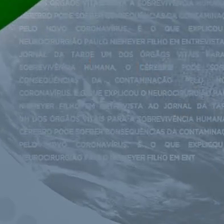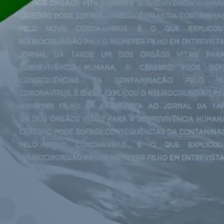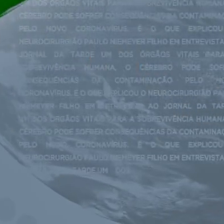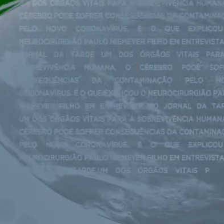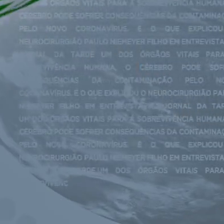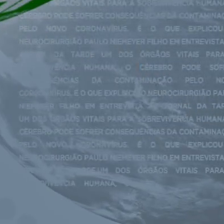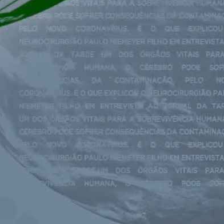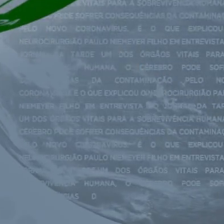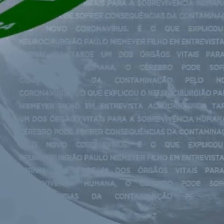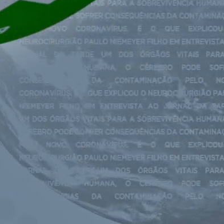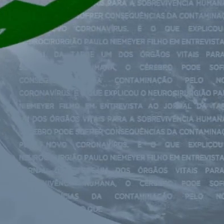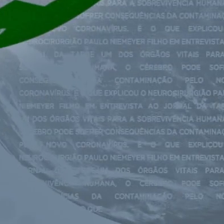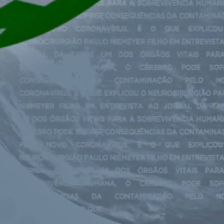e